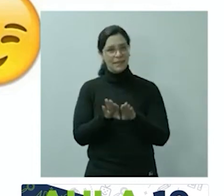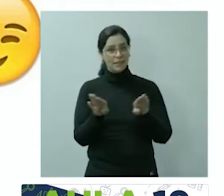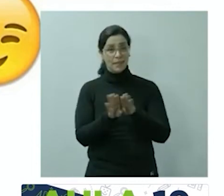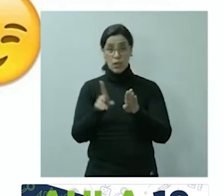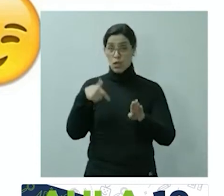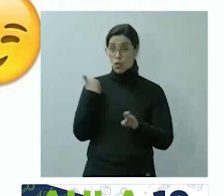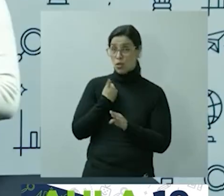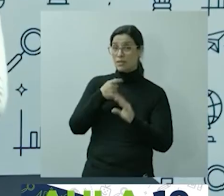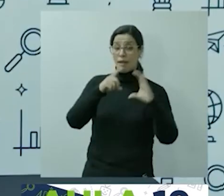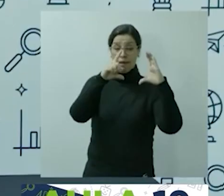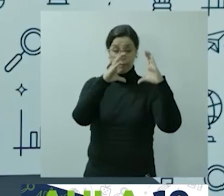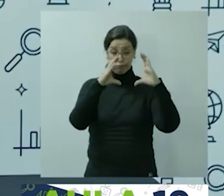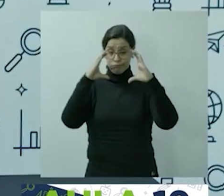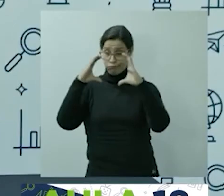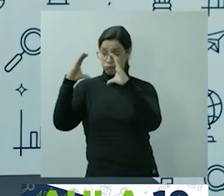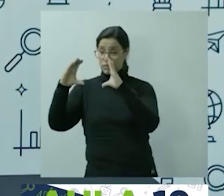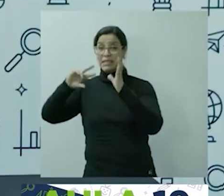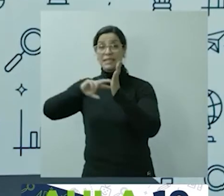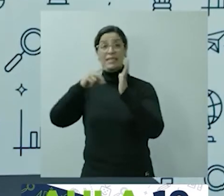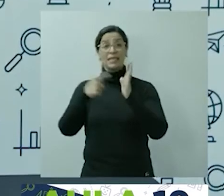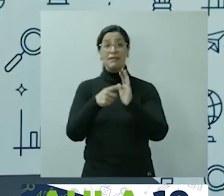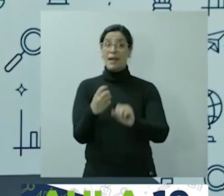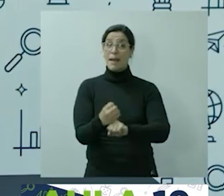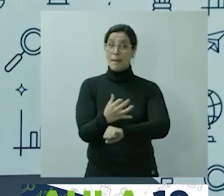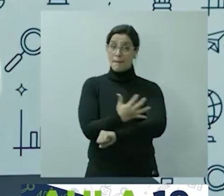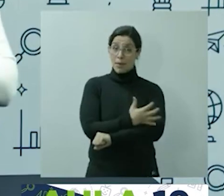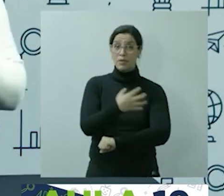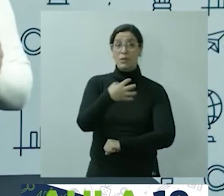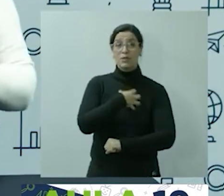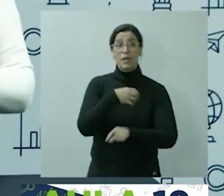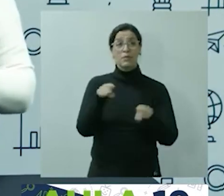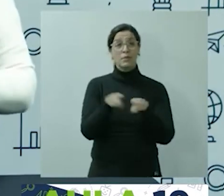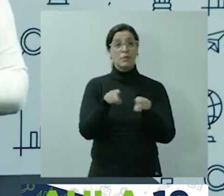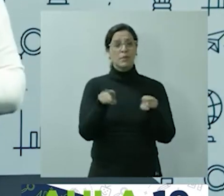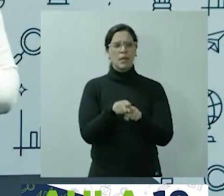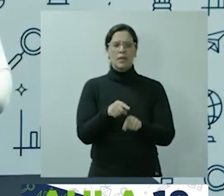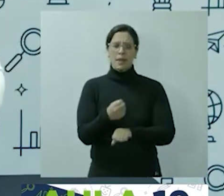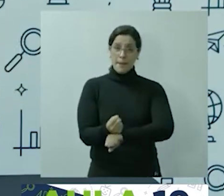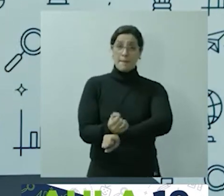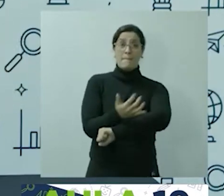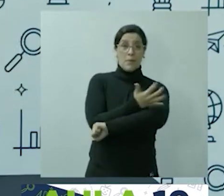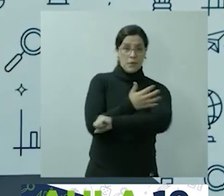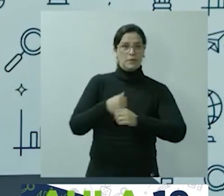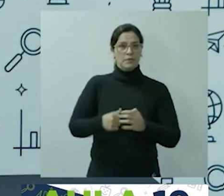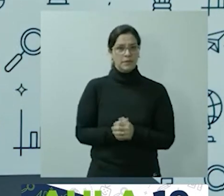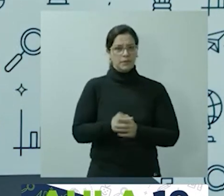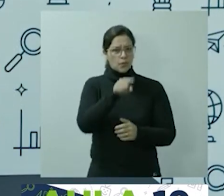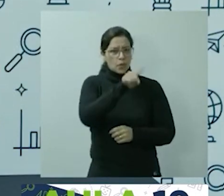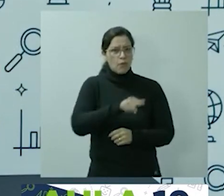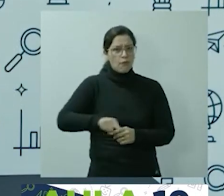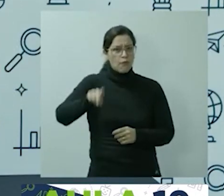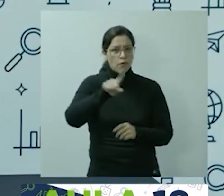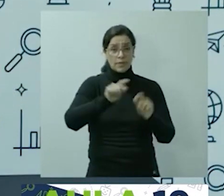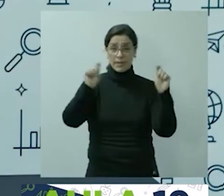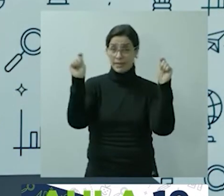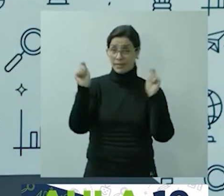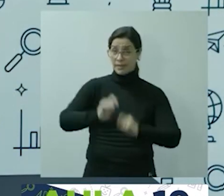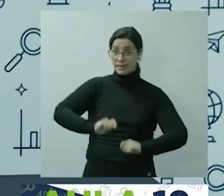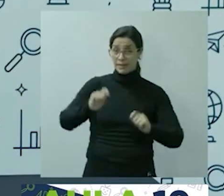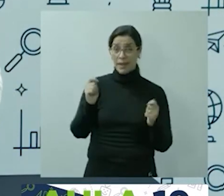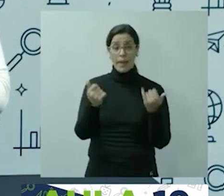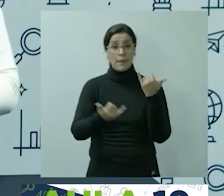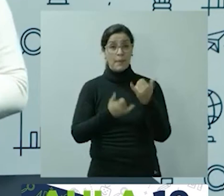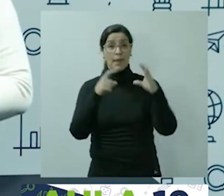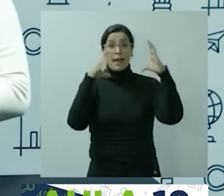cada carinha dessa representa uma emoção ou um sentimento. Vocês podem fazer